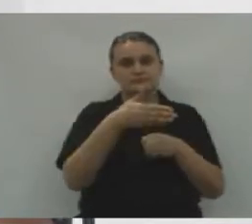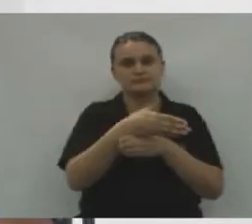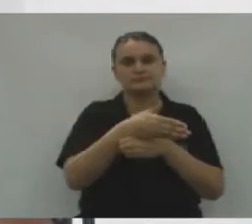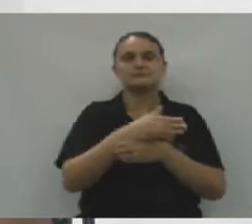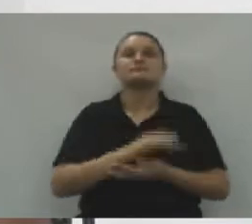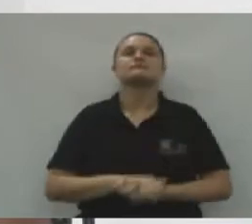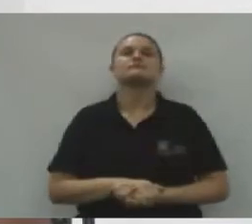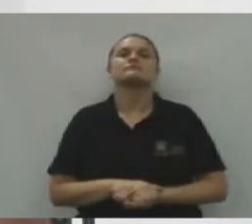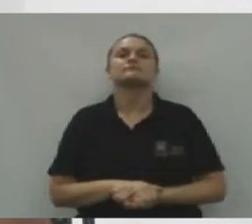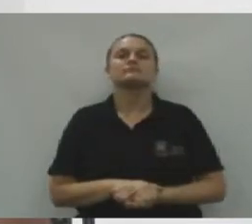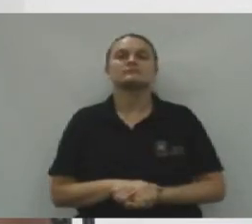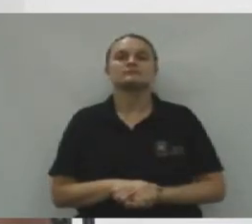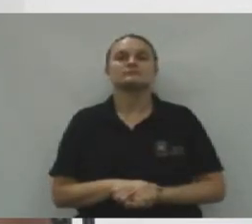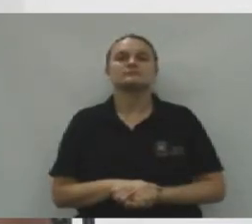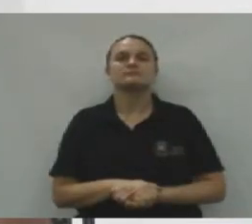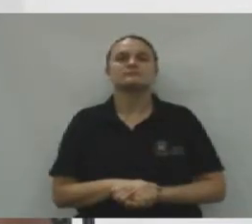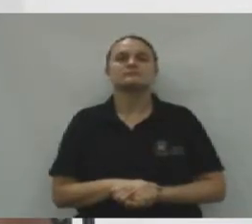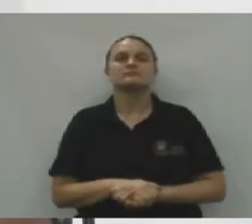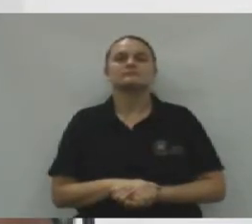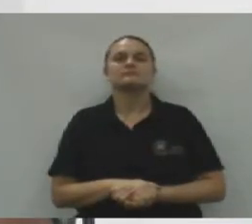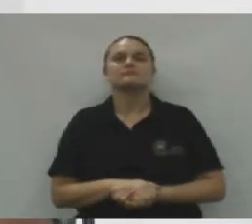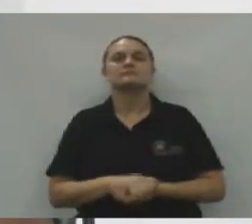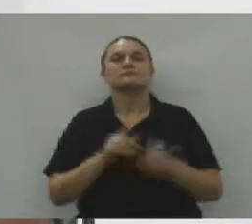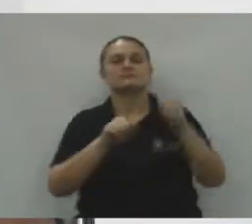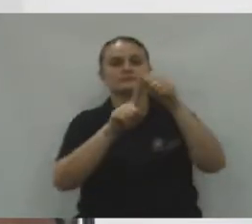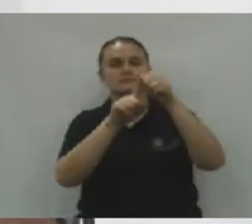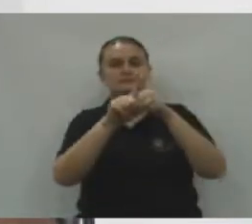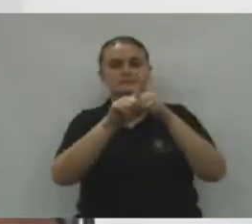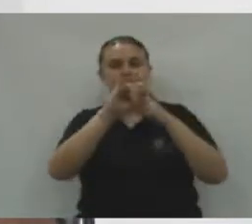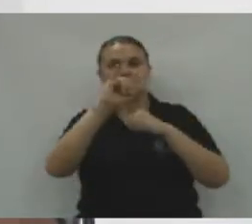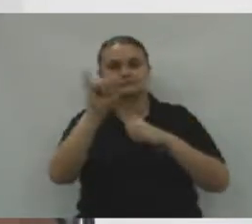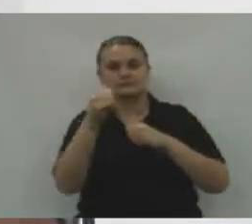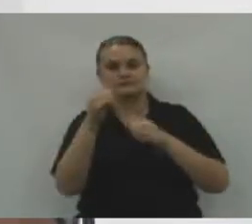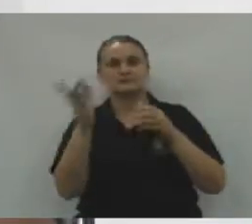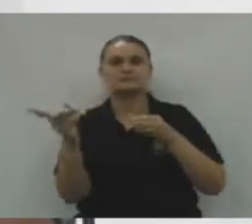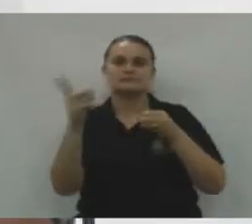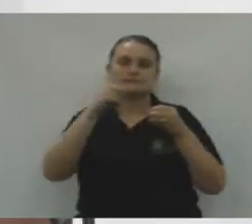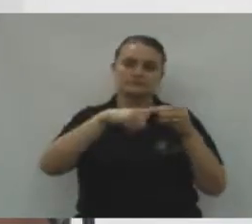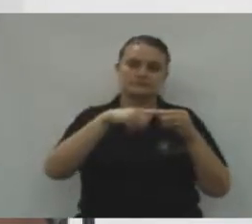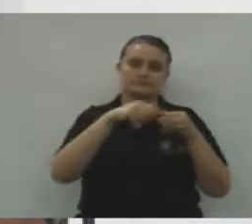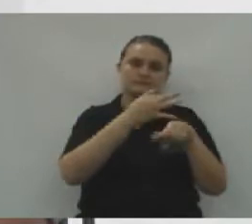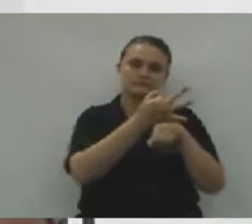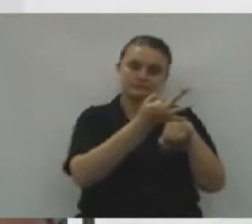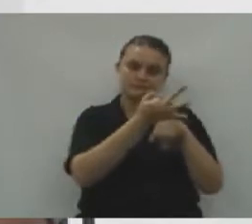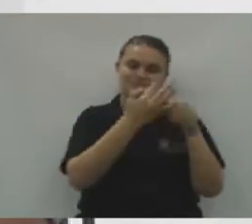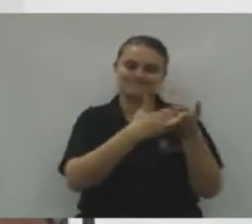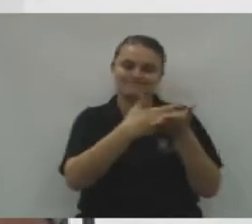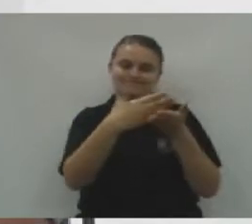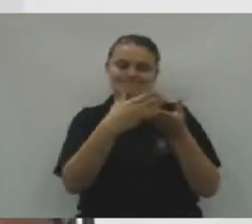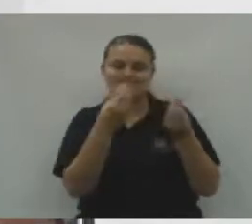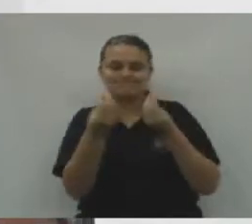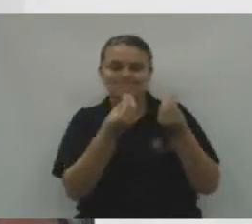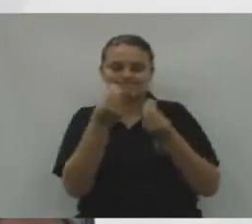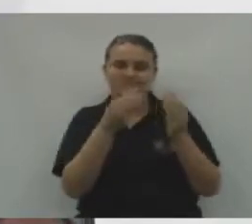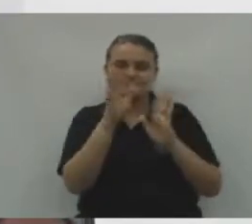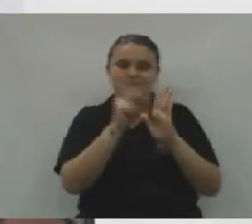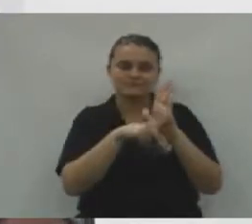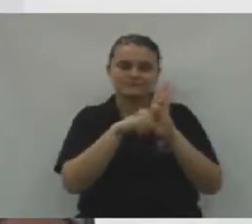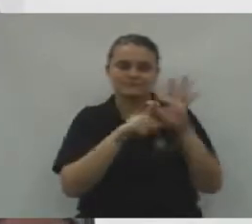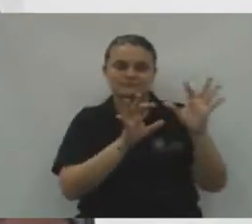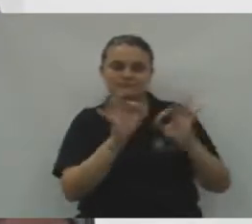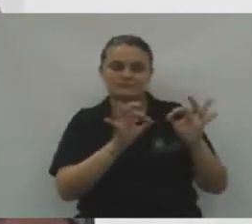interessados em fazer negócio com os nossos agricultores. No mês de janeiro, a gente já volta do recesso e já inicia um planejamento da produção para os